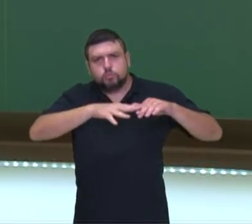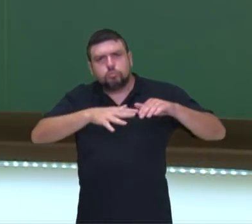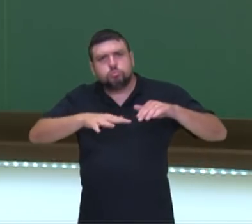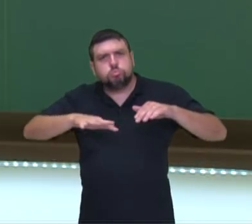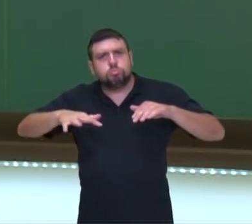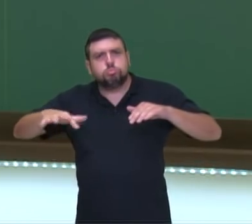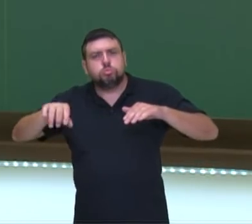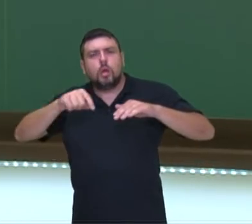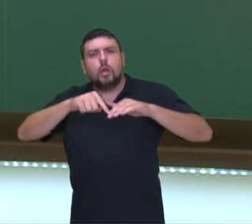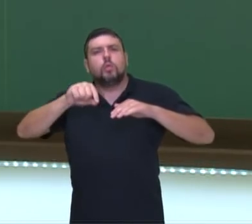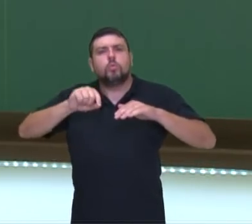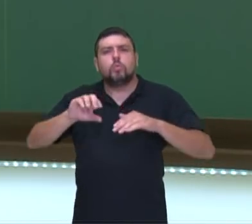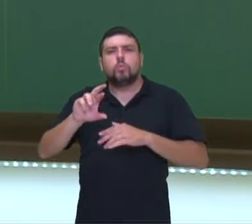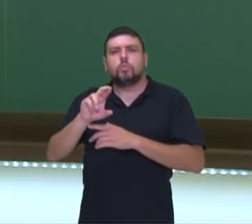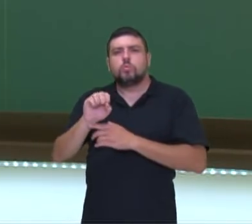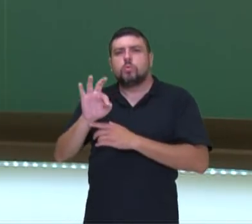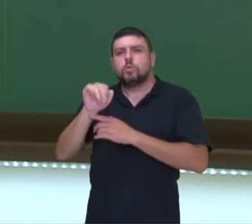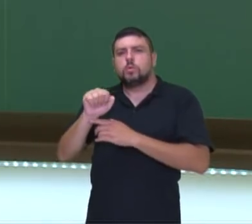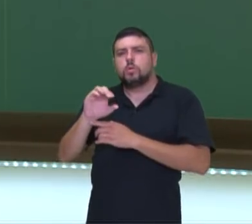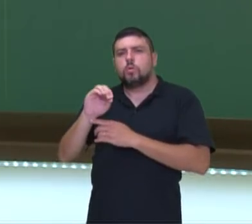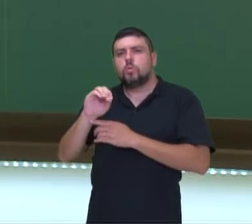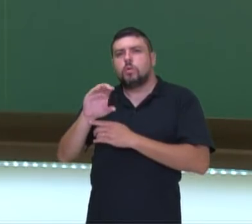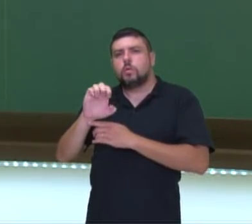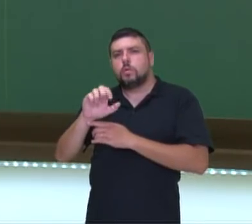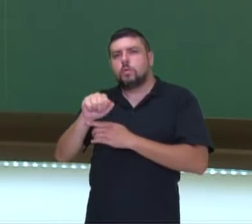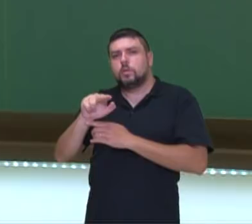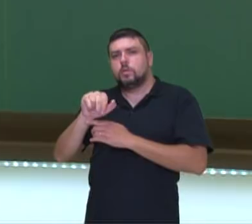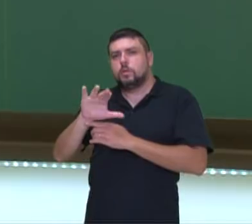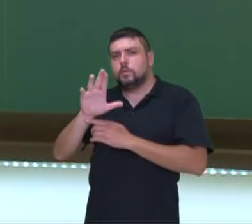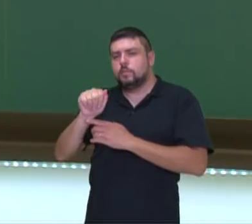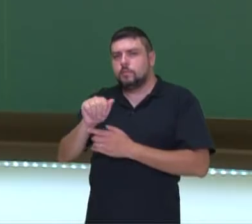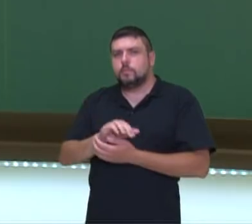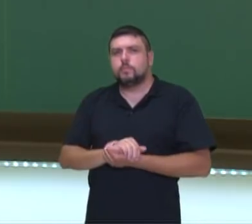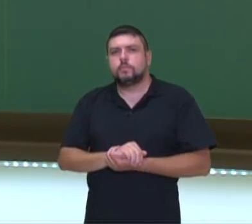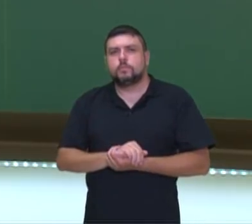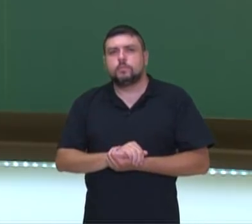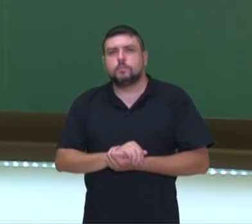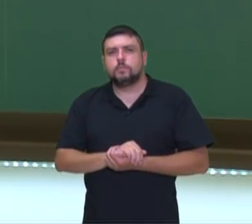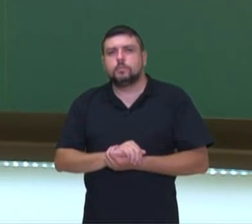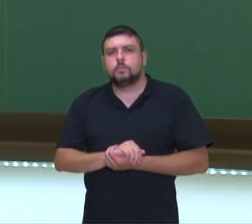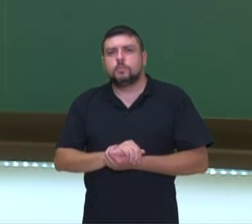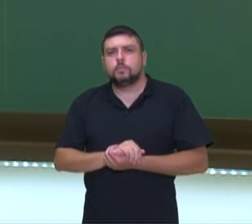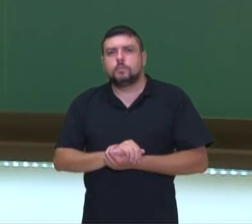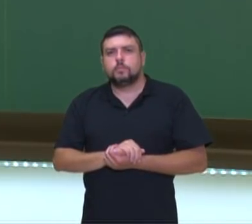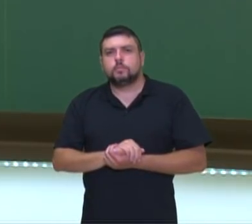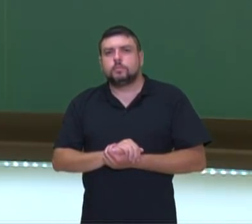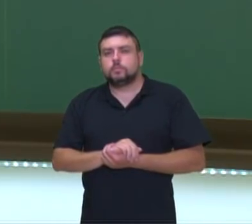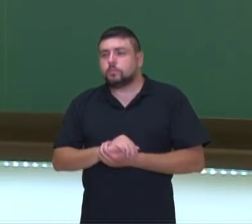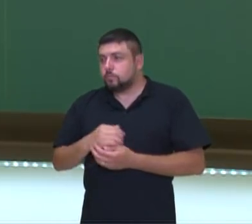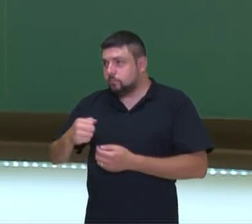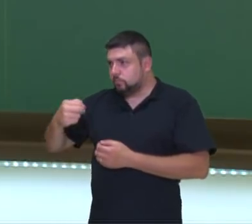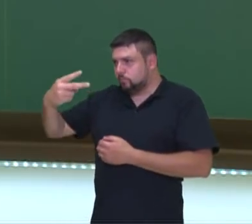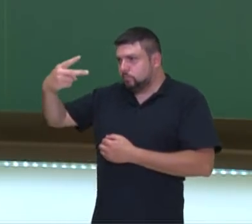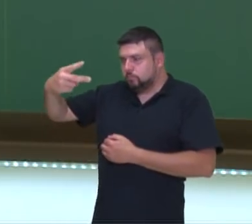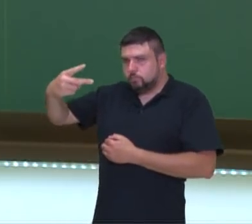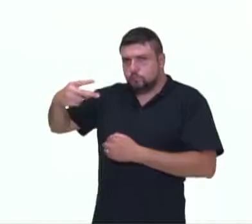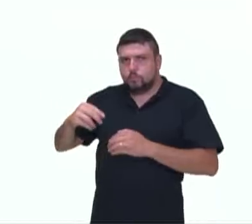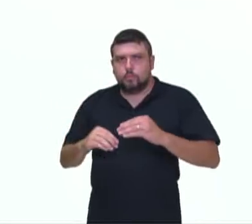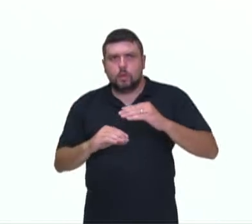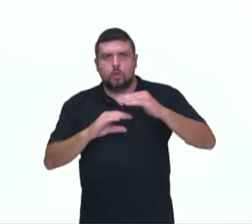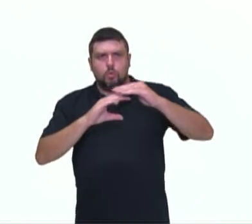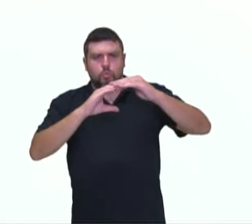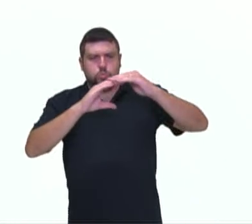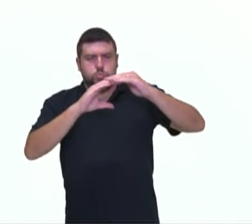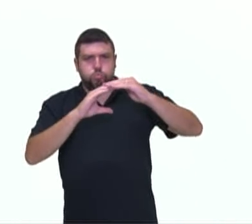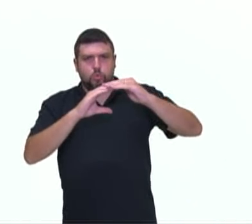crosta, oceânica. Depois, logo abaixo, nós temos o manto. Percebam